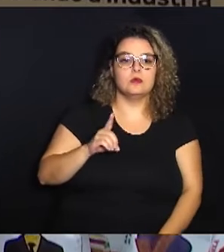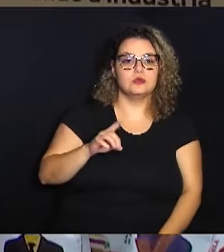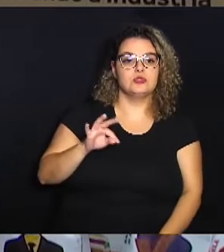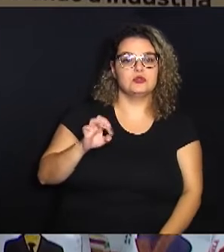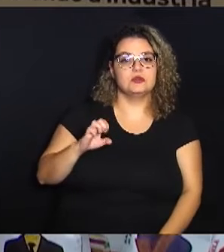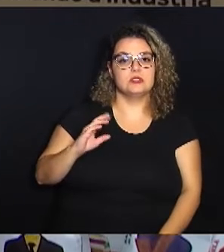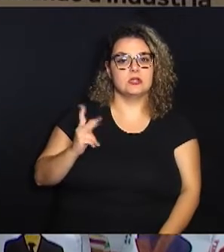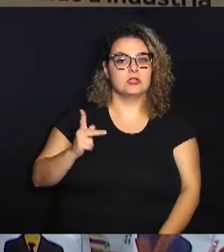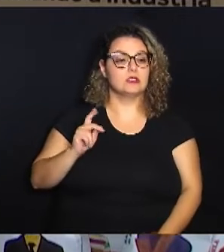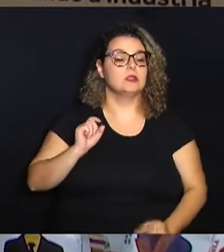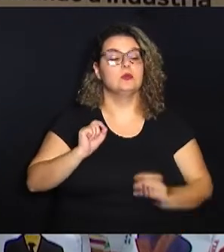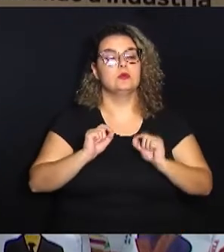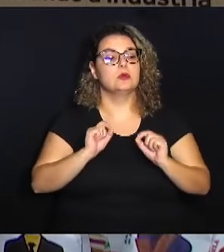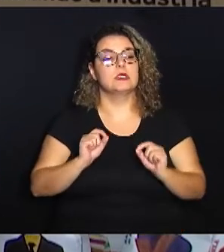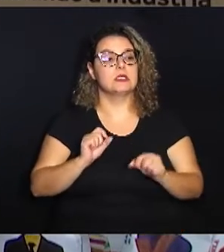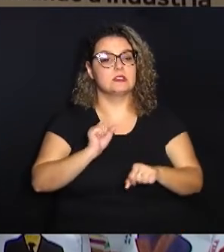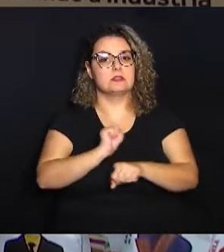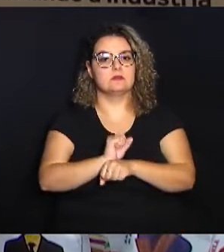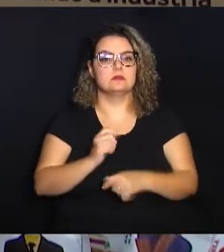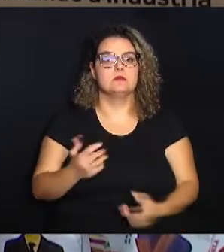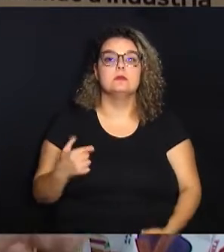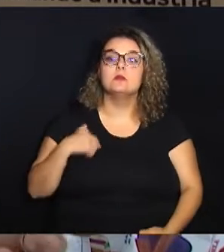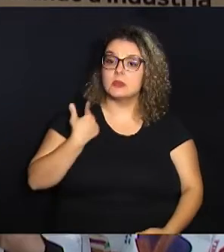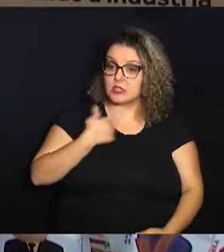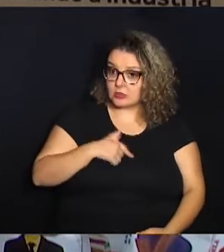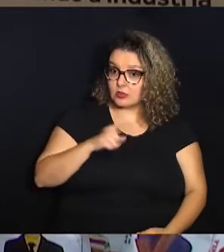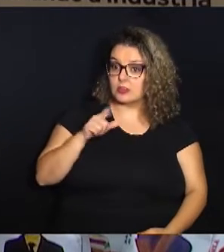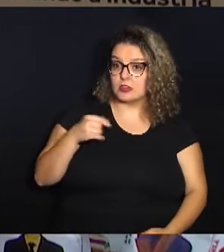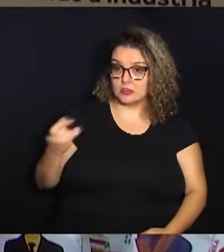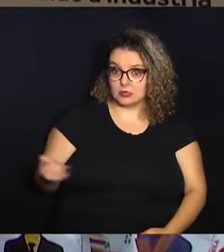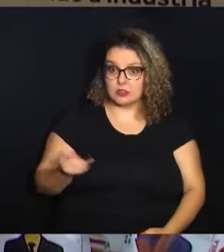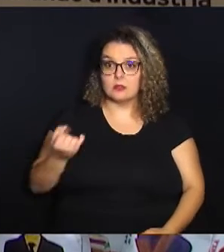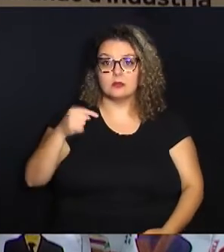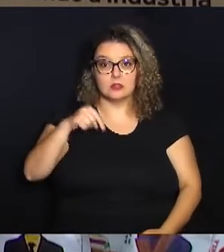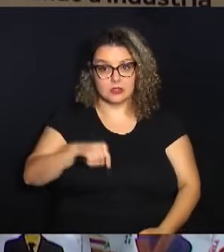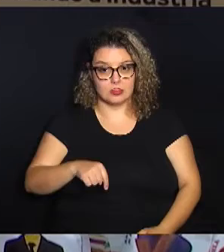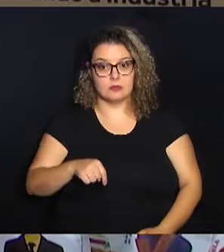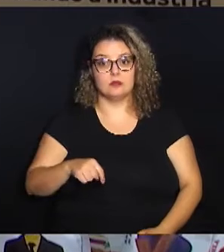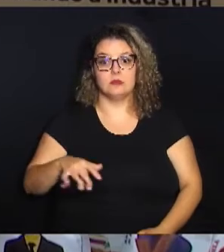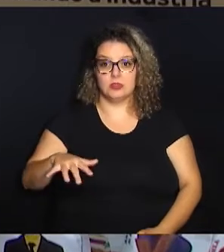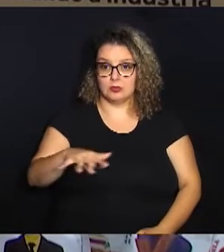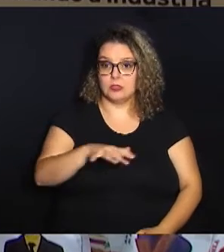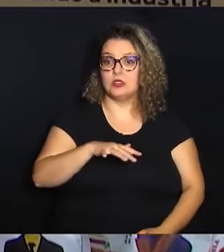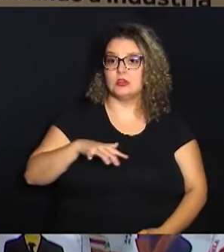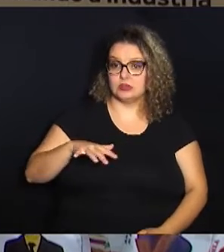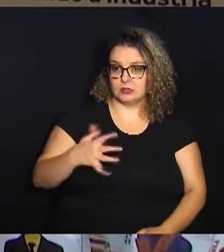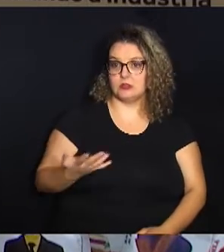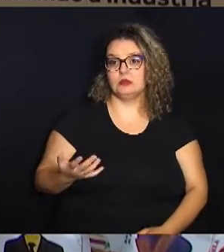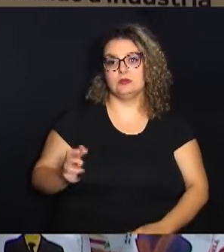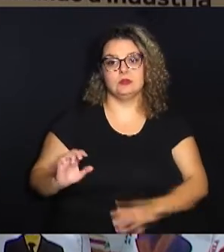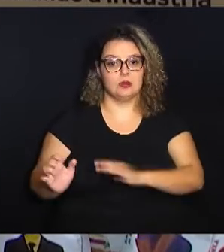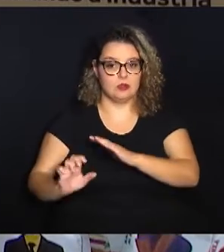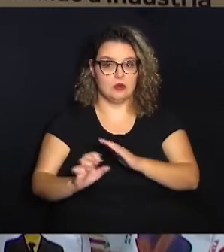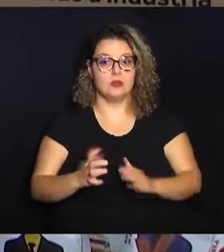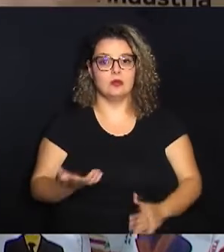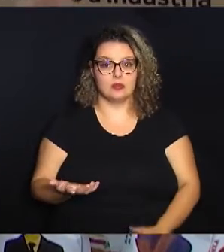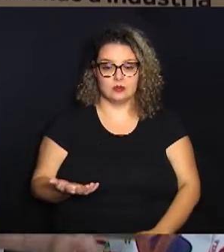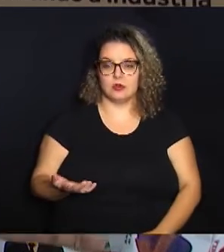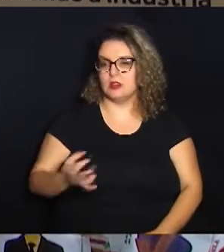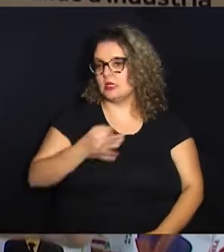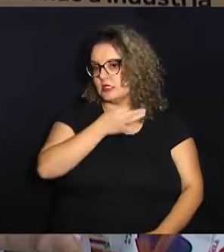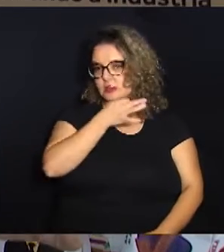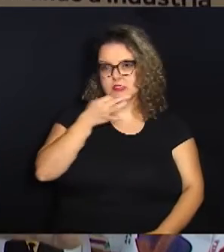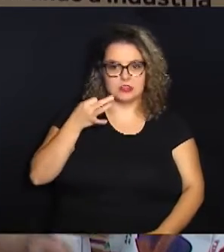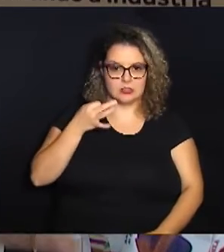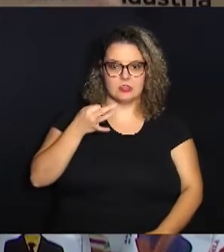vocês esperam? Para a gente é super importante estar aqui nesse nível de empresas que estão aqui, que são empresas excelentes